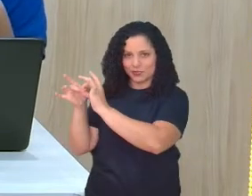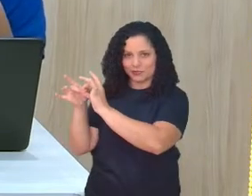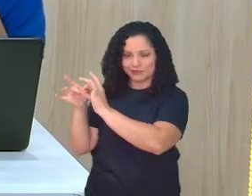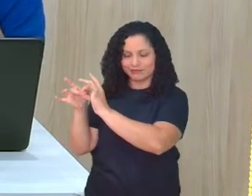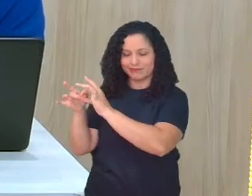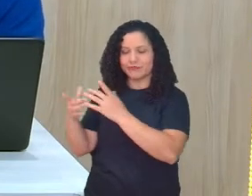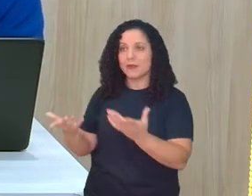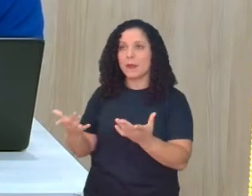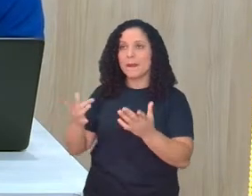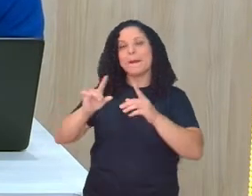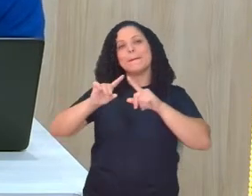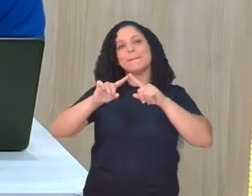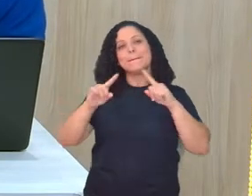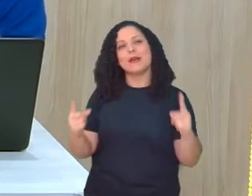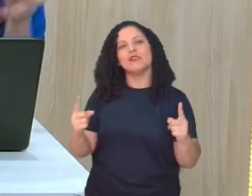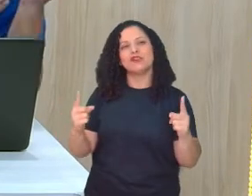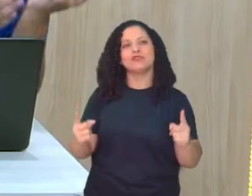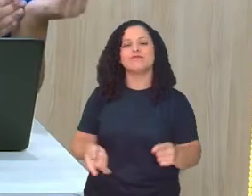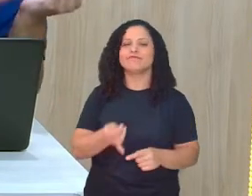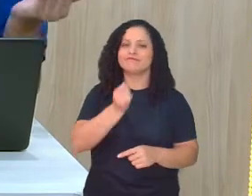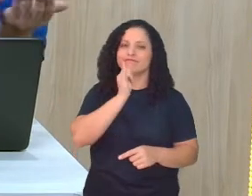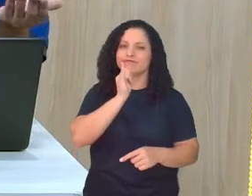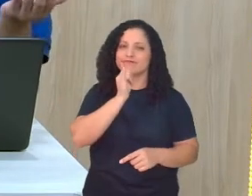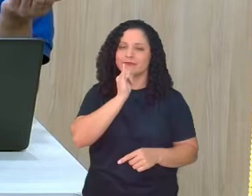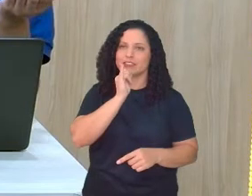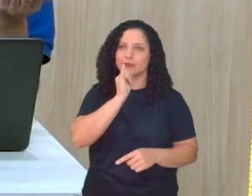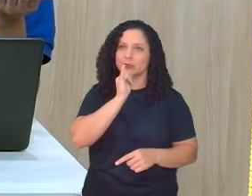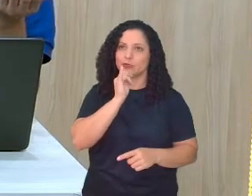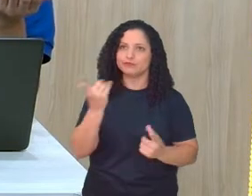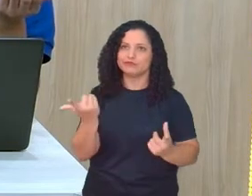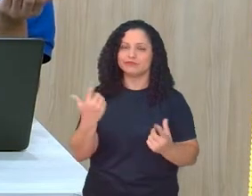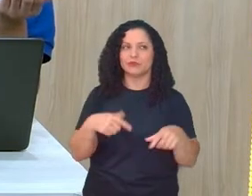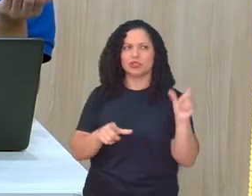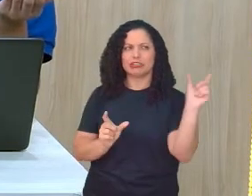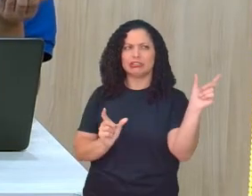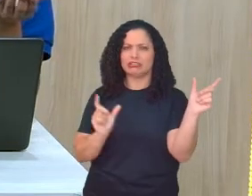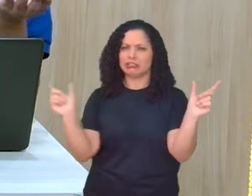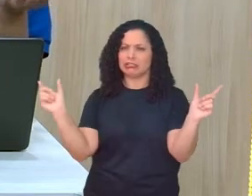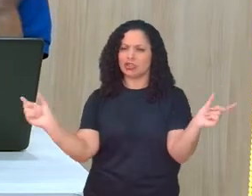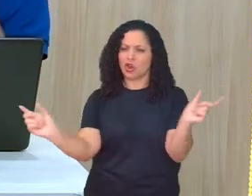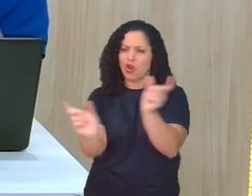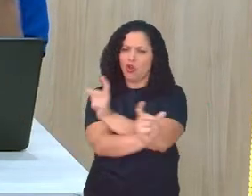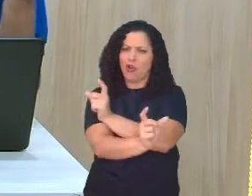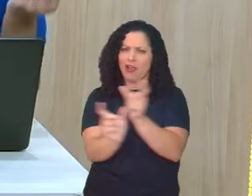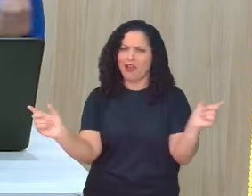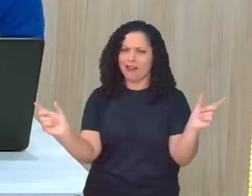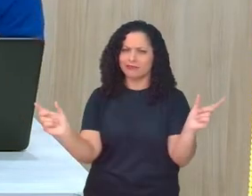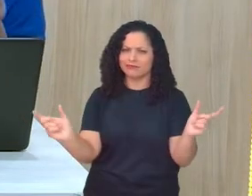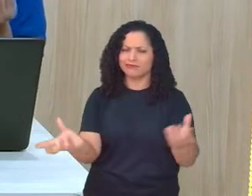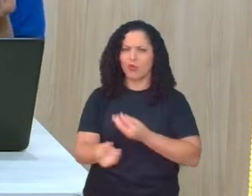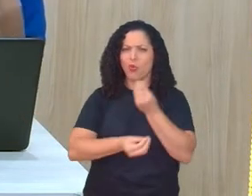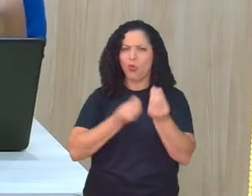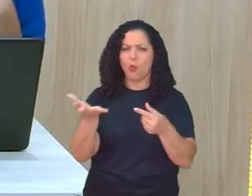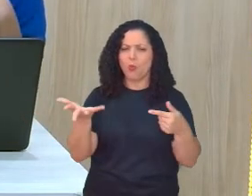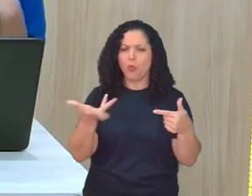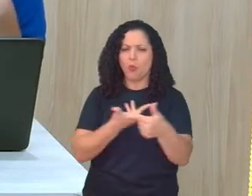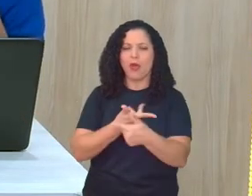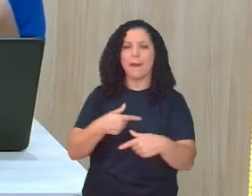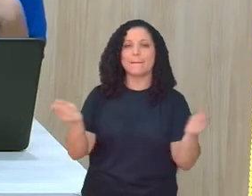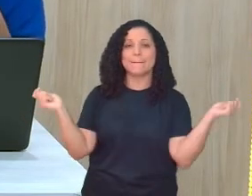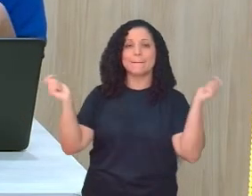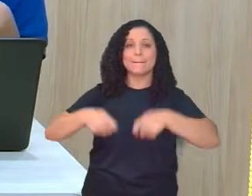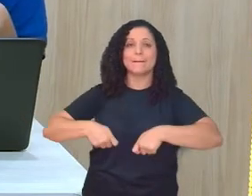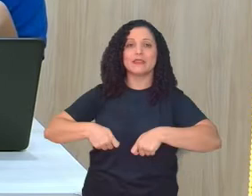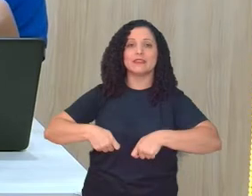precisar, por exemplo, eu posso não usar um termo, eu posso trocar ele por outro. Veja só, quantas possibilidades. E às vezes a gente